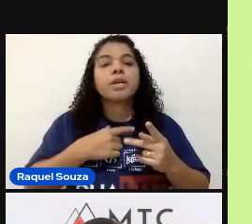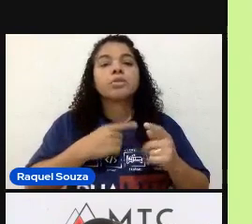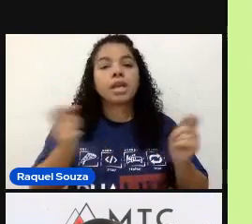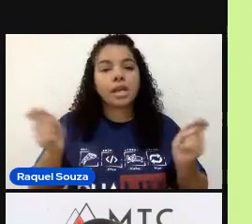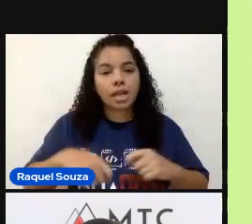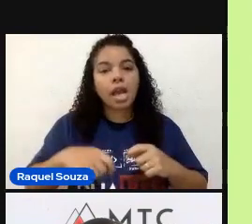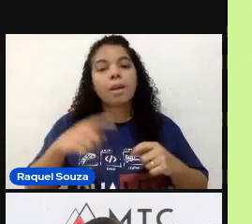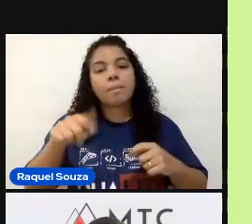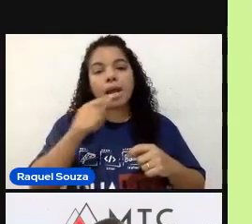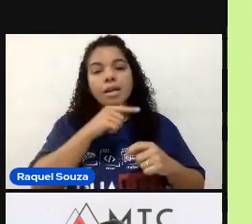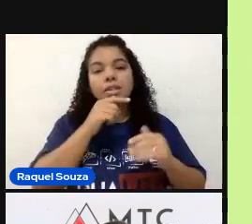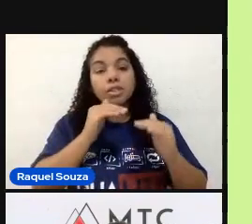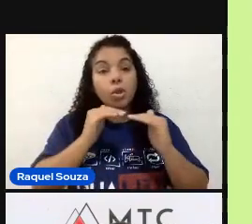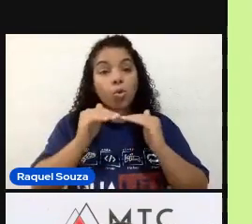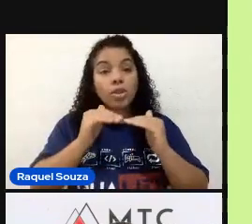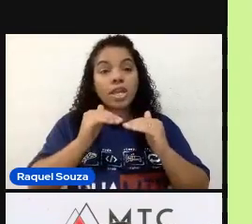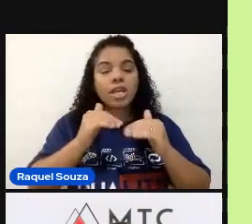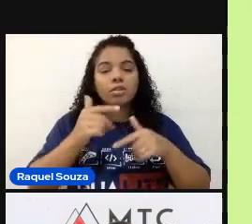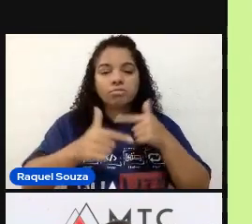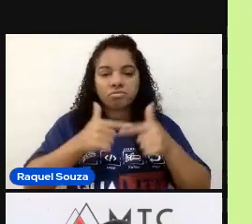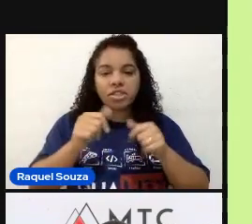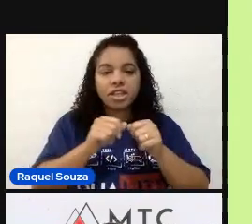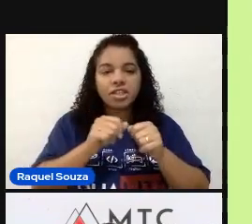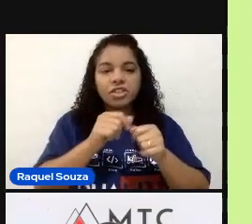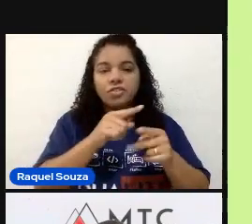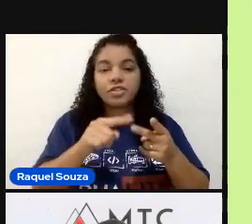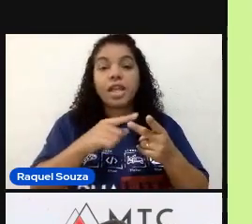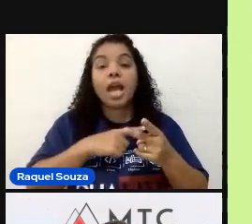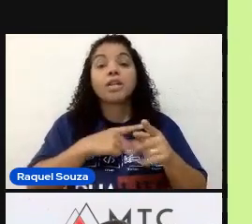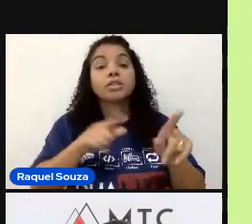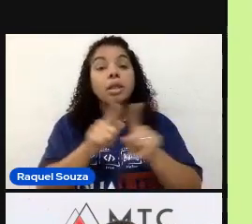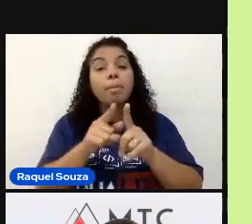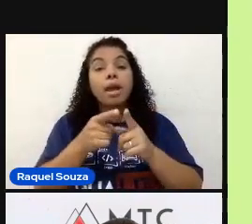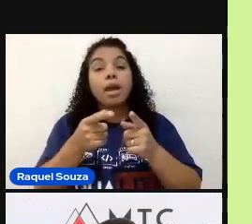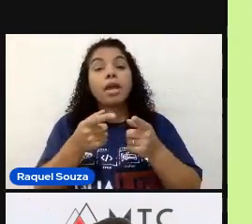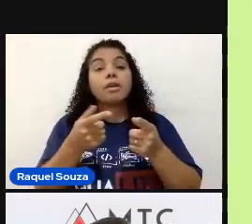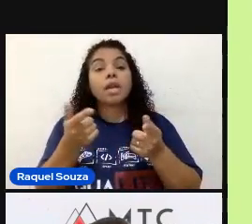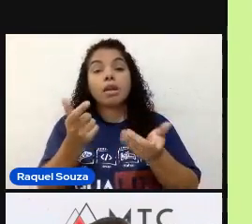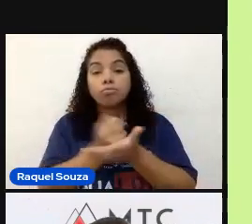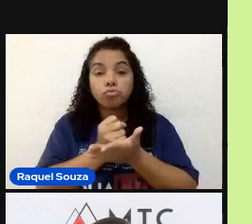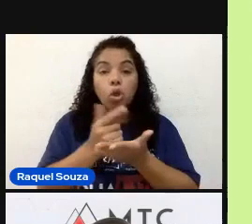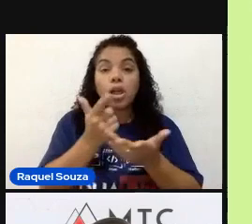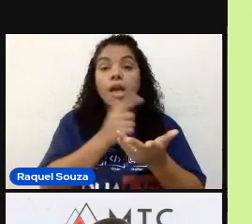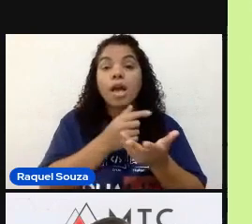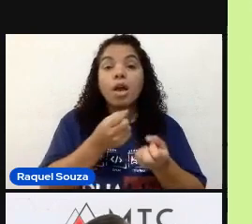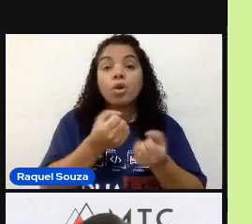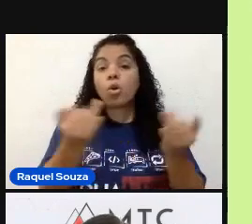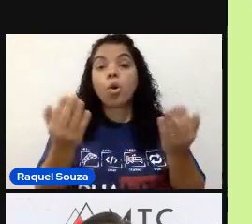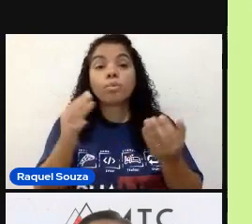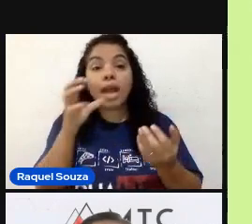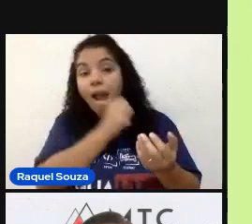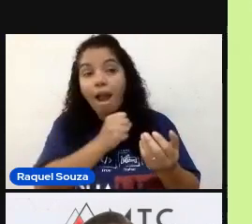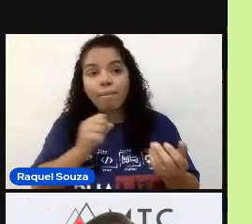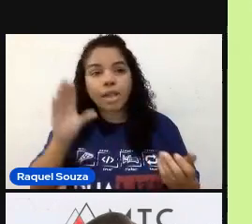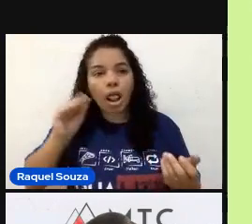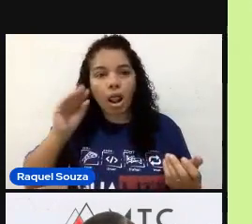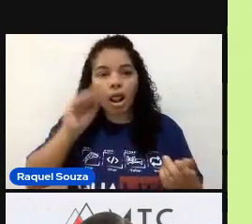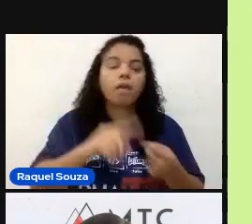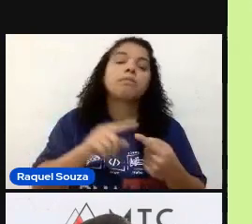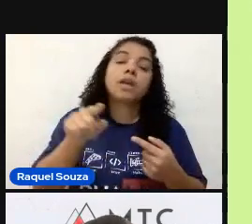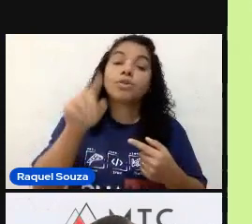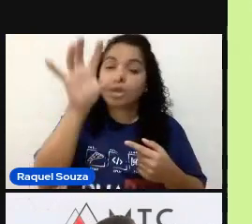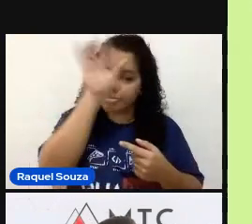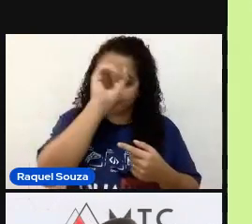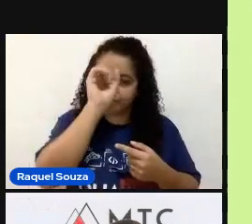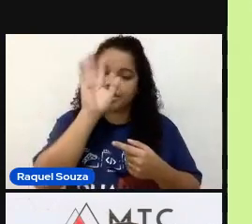seu nível de atividade e capaz de controlar quanto e com que rapidez você fala. Tudo na terapia, eu estou aprendendo